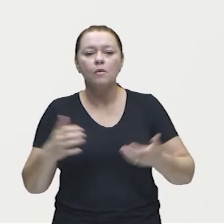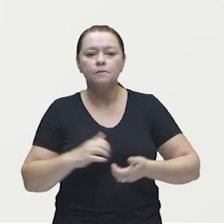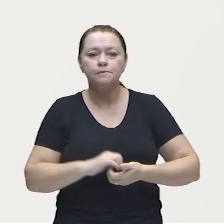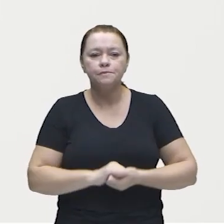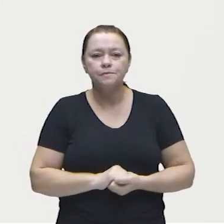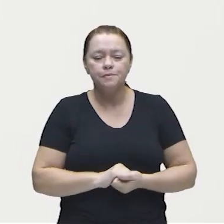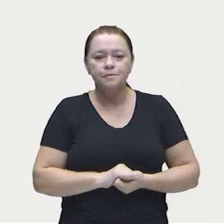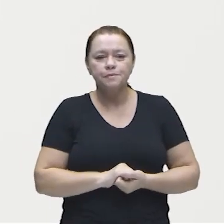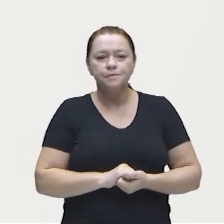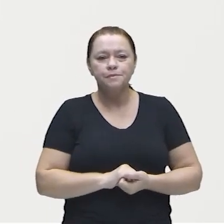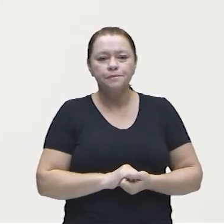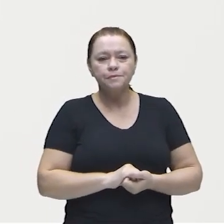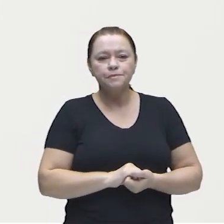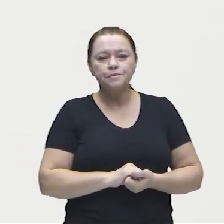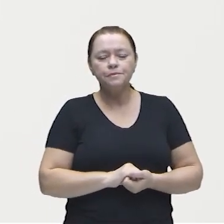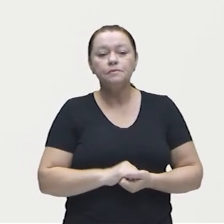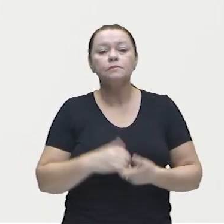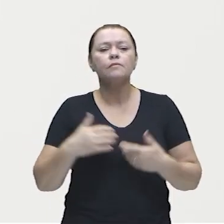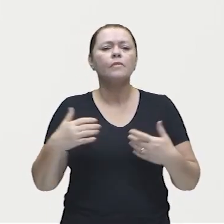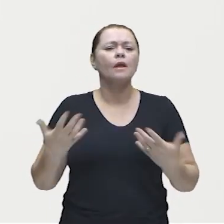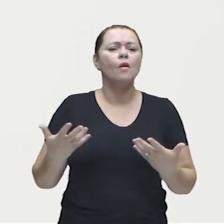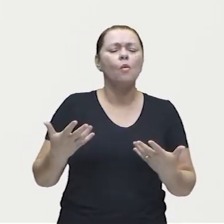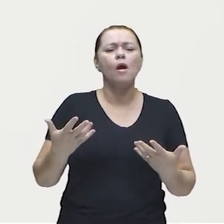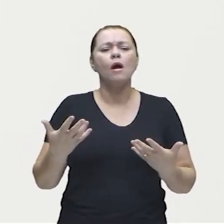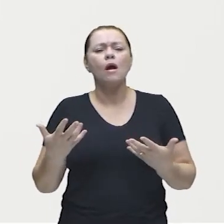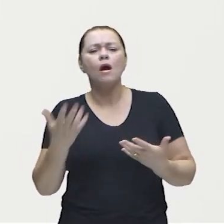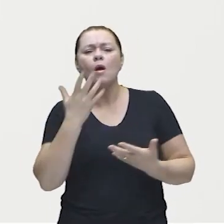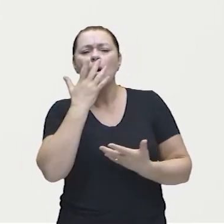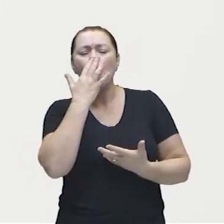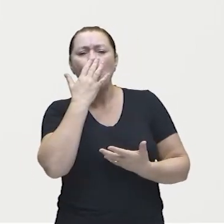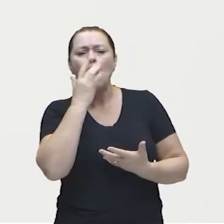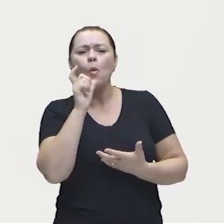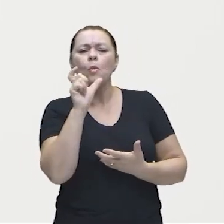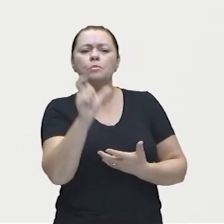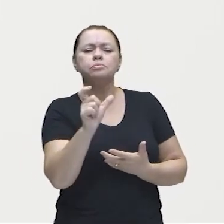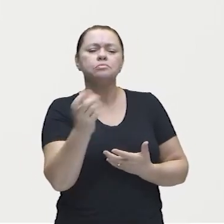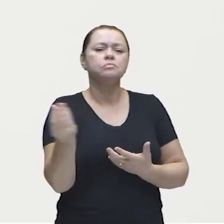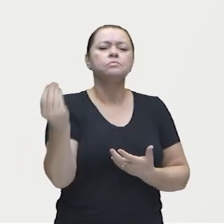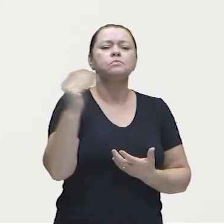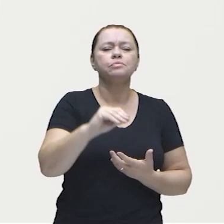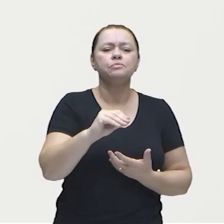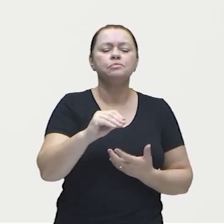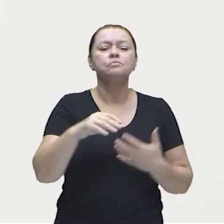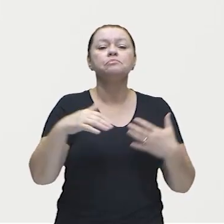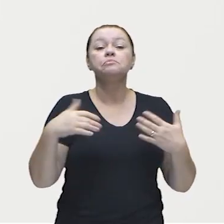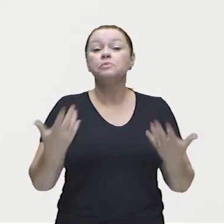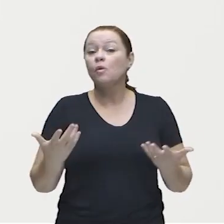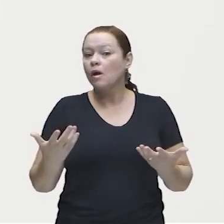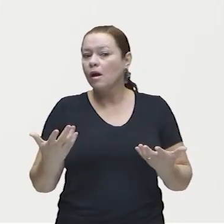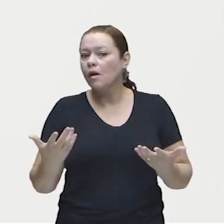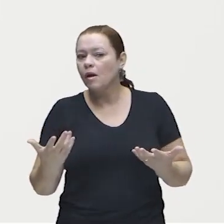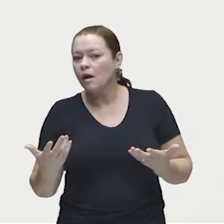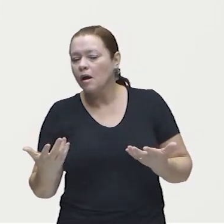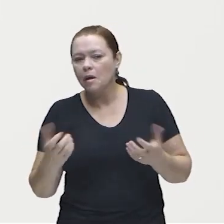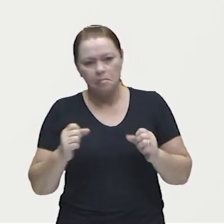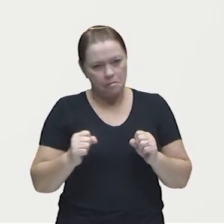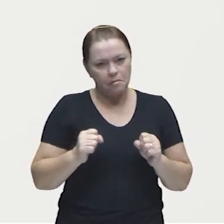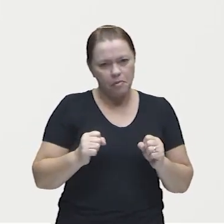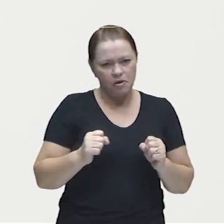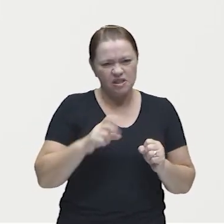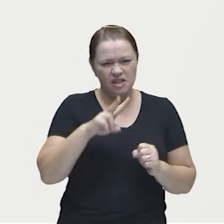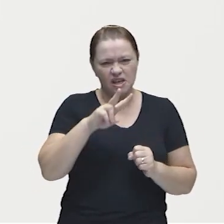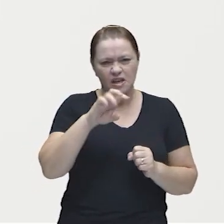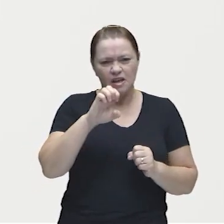Vamos lá. No final, no meio ou na primeira sílaba. Poderia ser